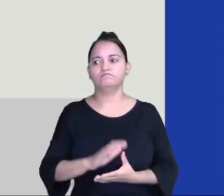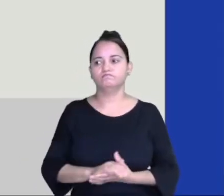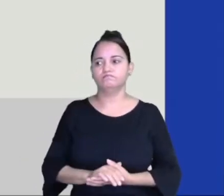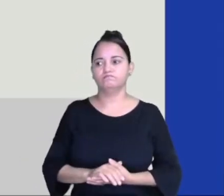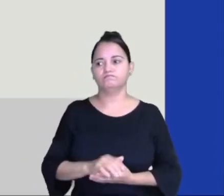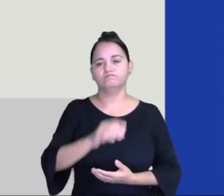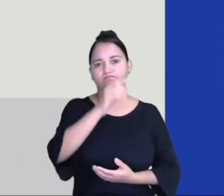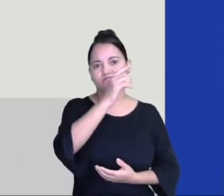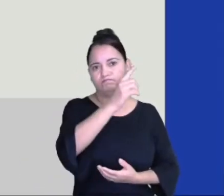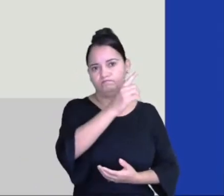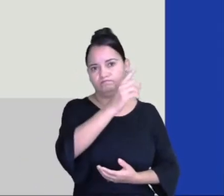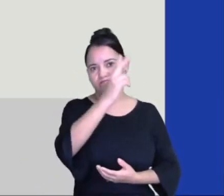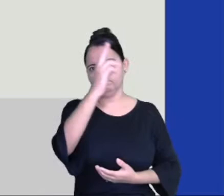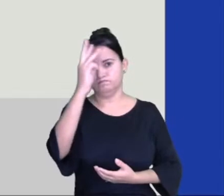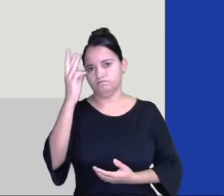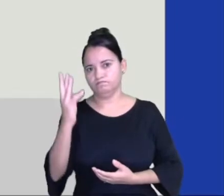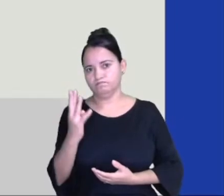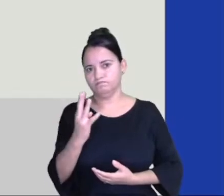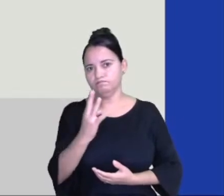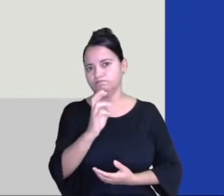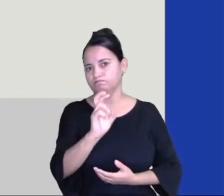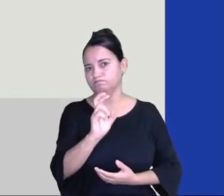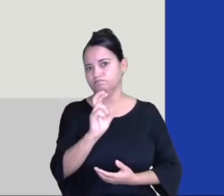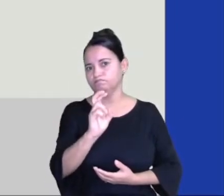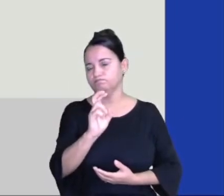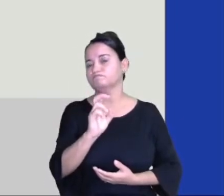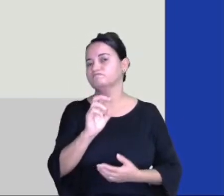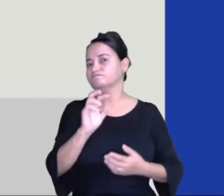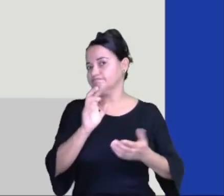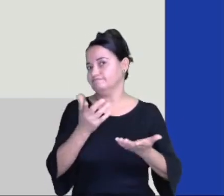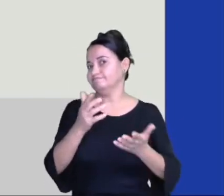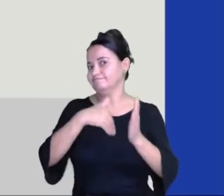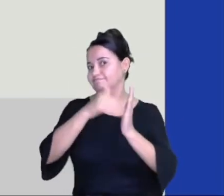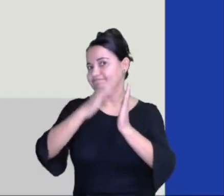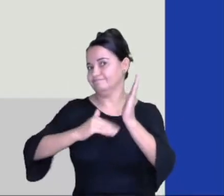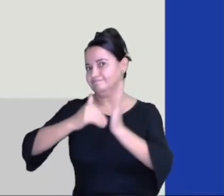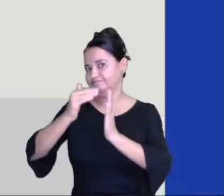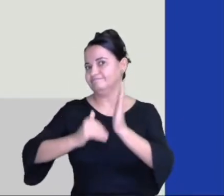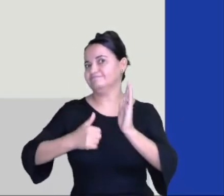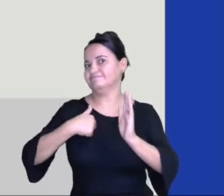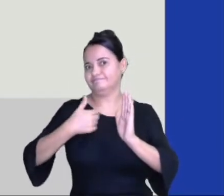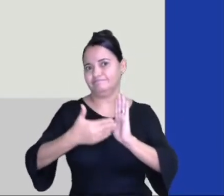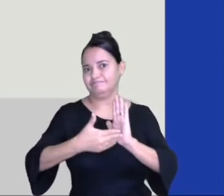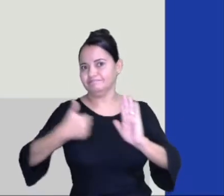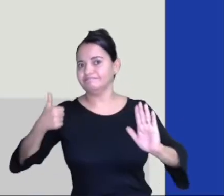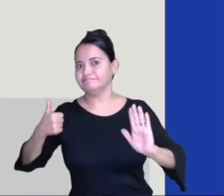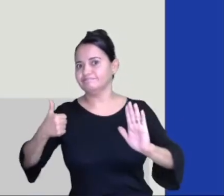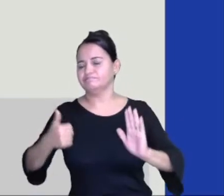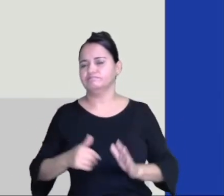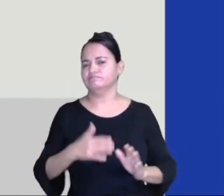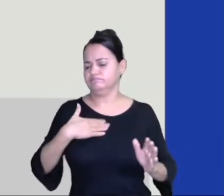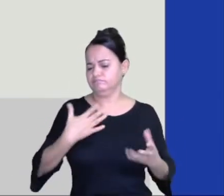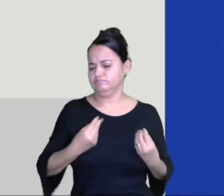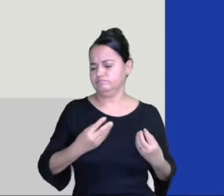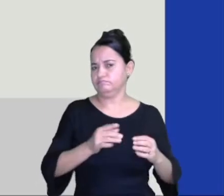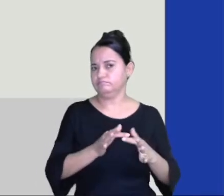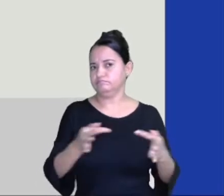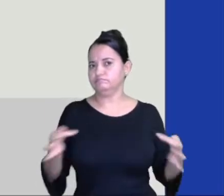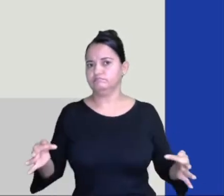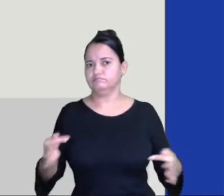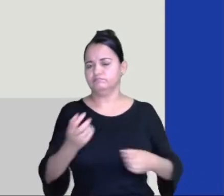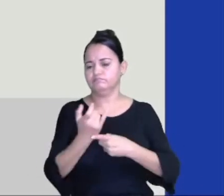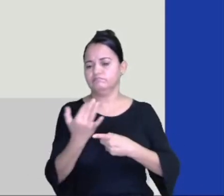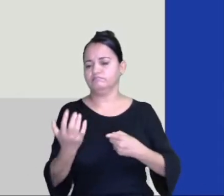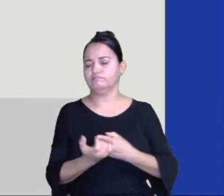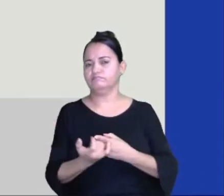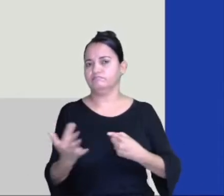pintada, sempre a parte rachurada. A parte pintada é o que eu estou retirando. Ah, professora, mas é muito simples. Fração, então,